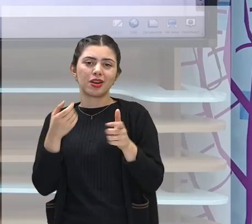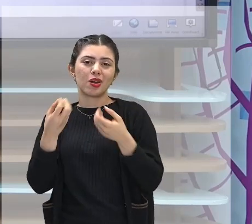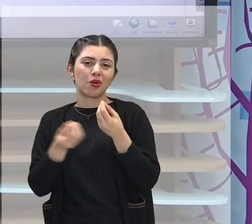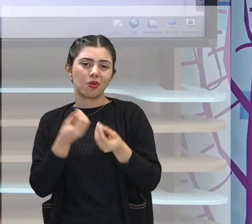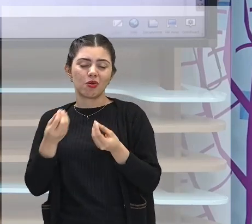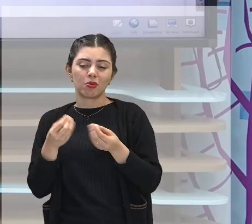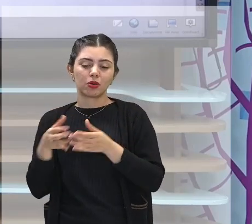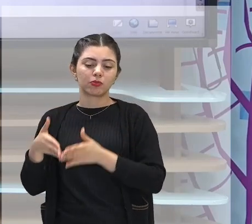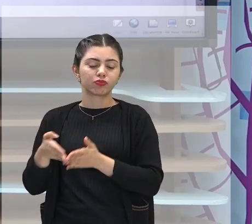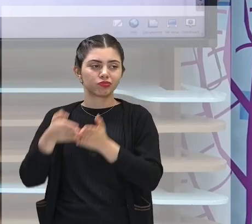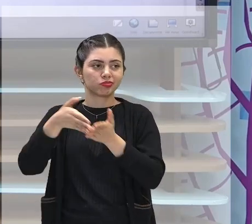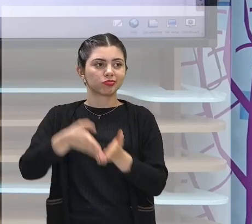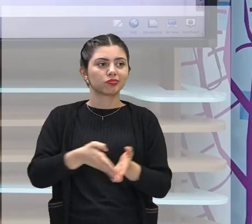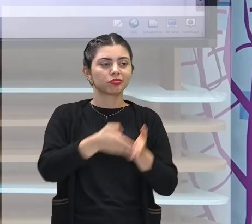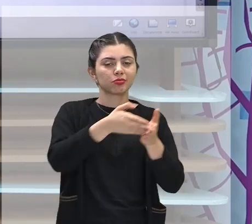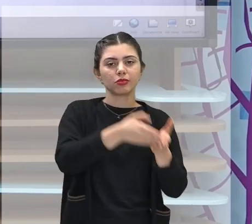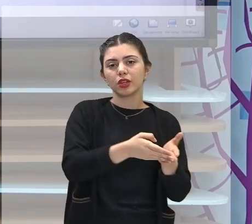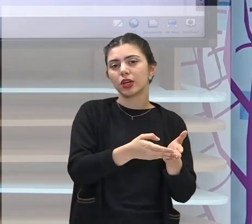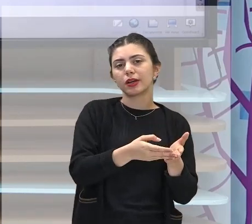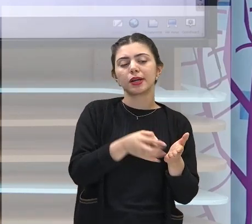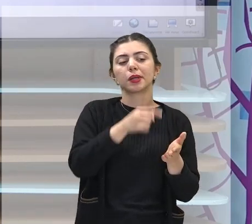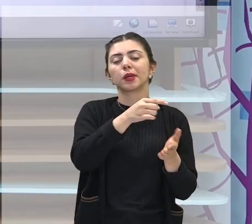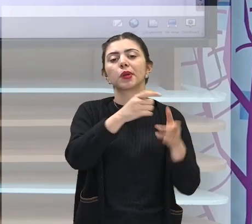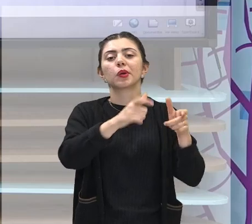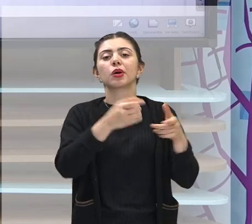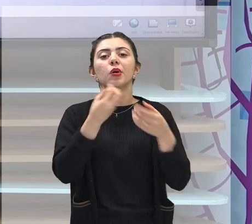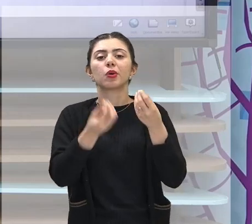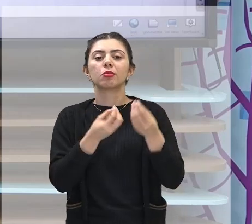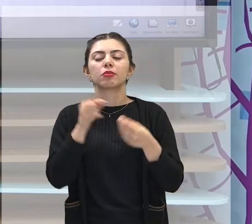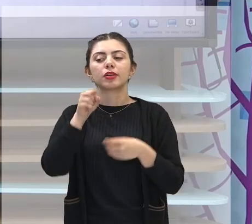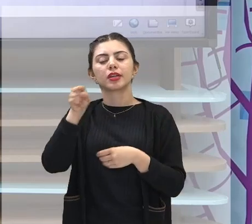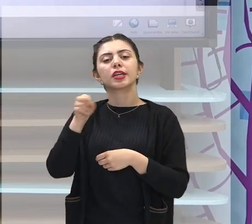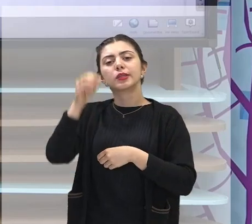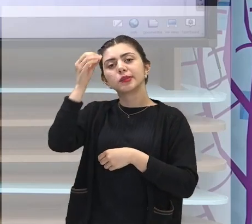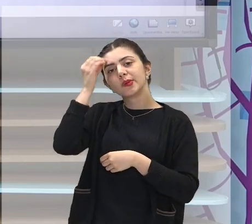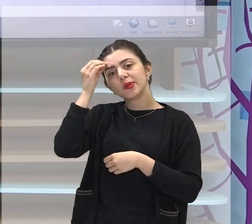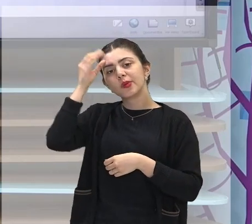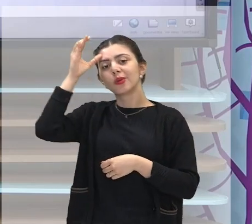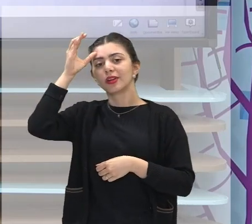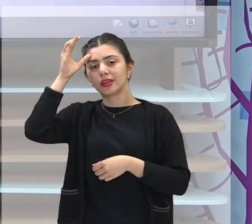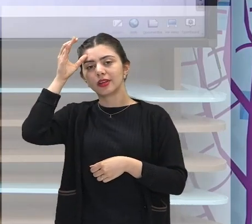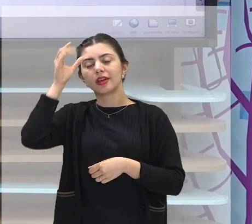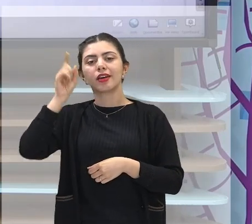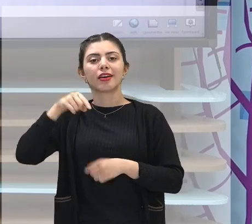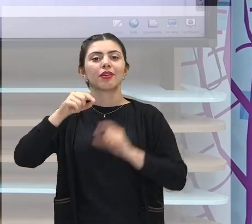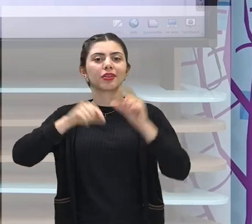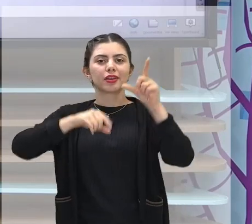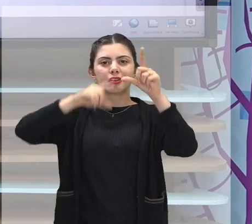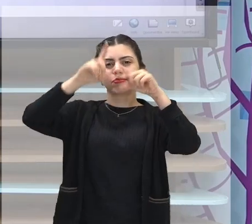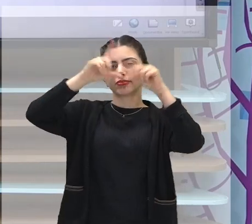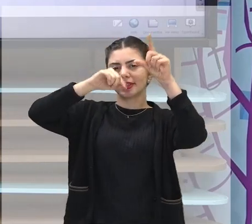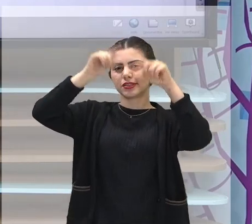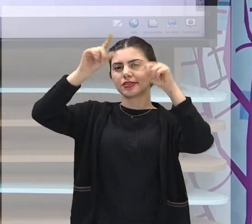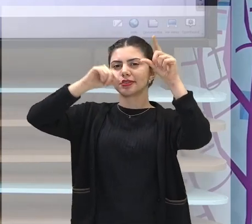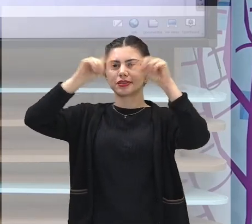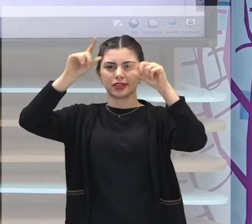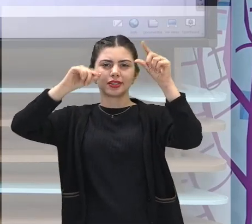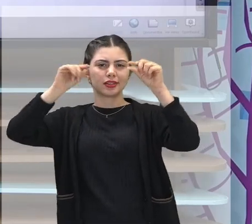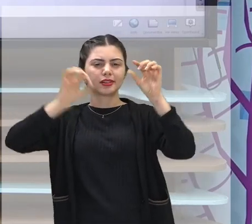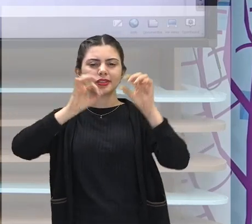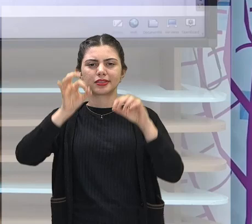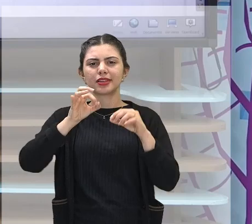que orientava essas expedições era o conhecimento da astronomia, né? A posição dos